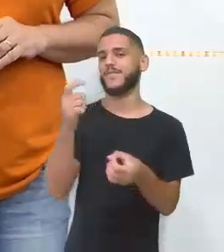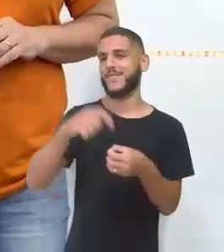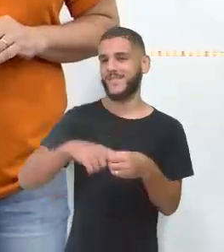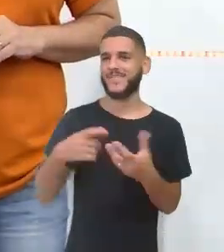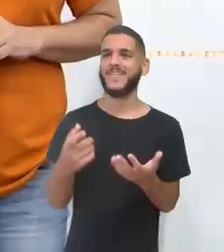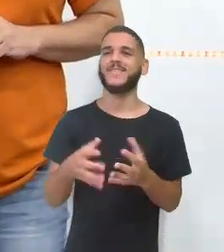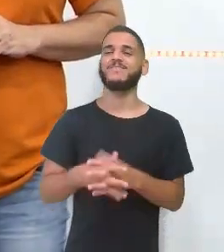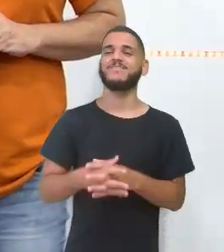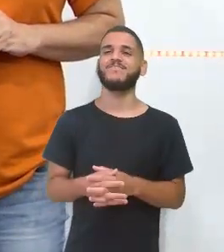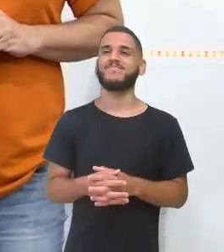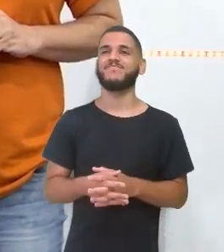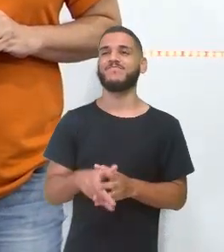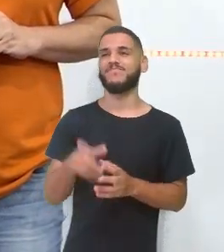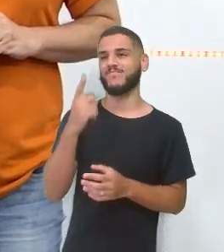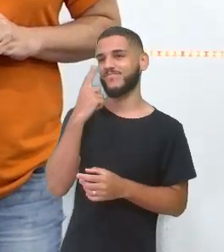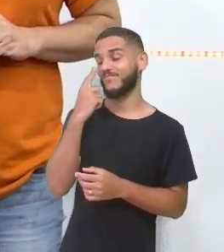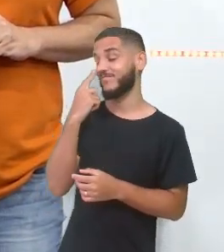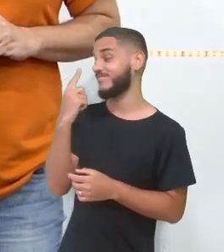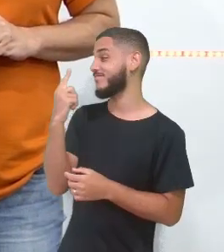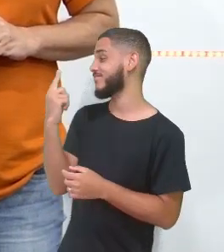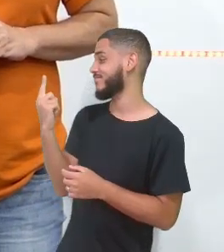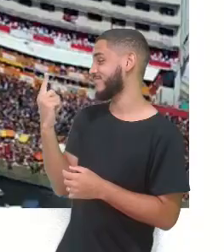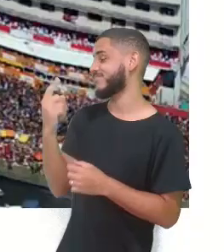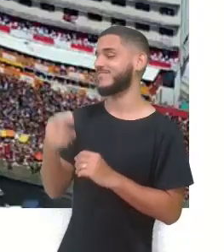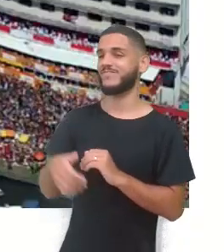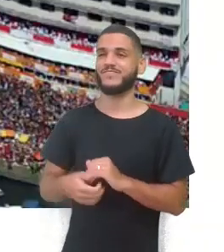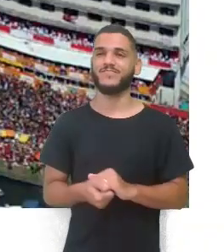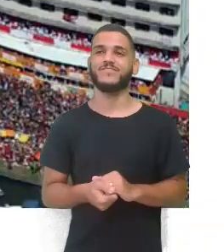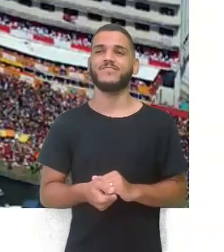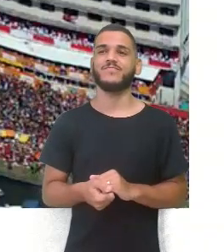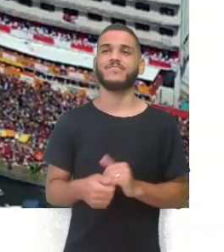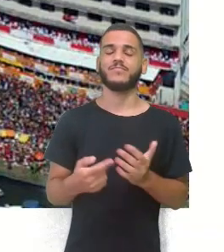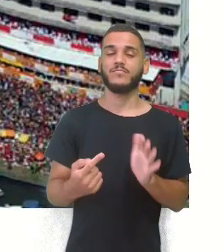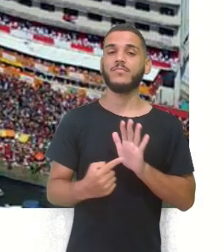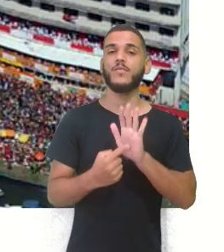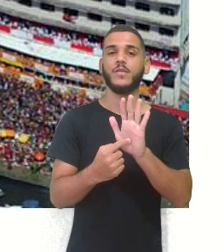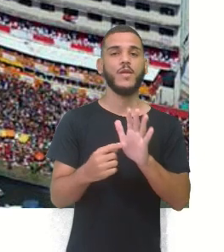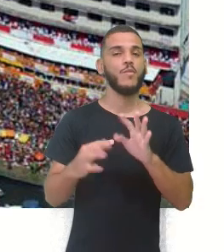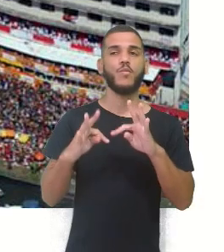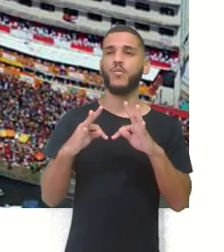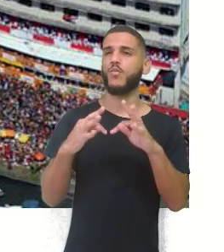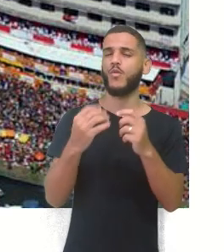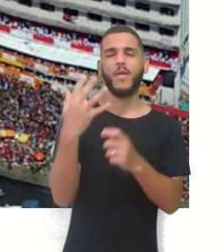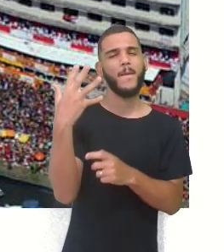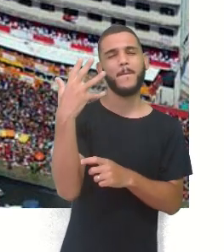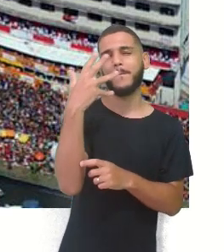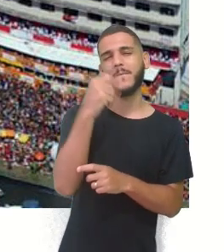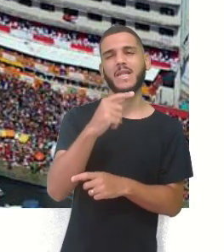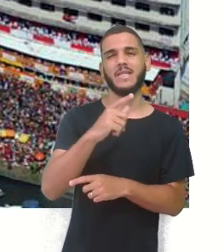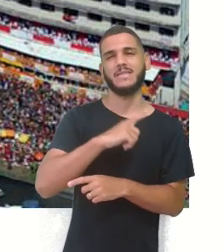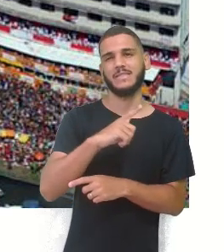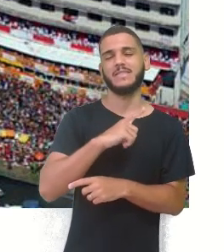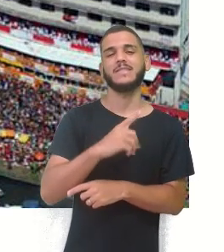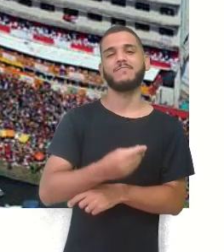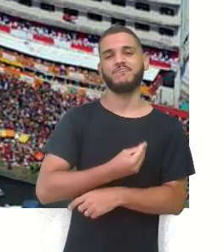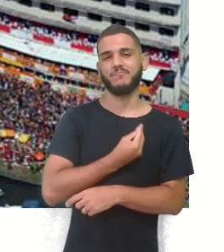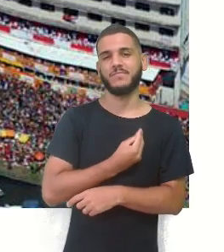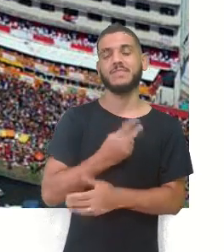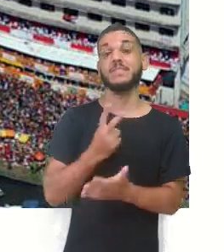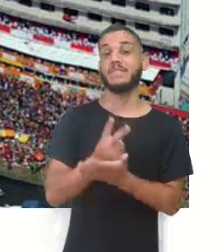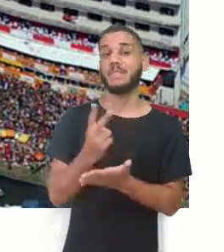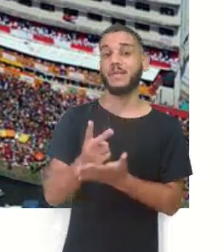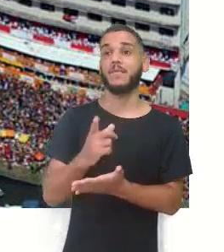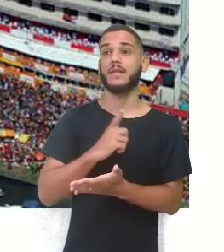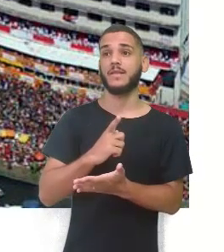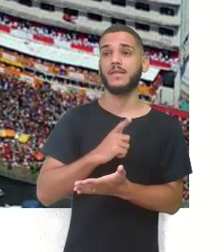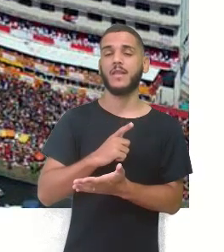passar o Natal. Olha a ponte aí, né, mostrando toda a sua grandeza, toda a sua beleza. Fica sempre ocupada,